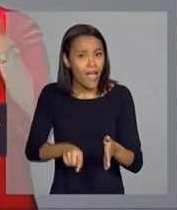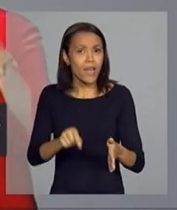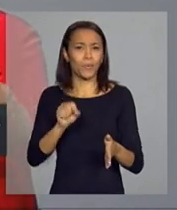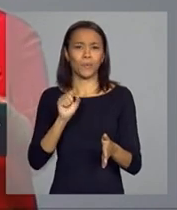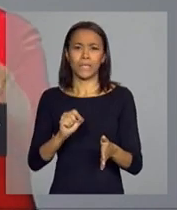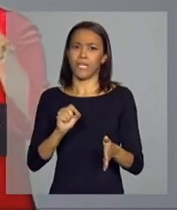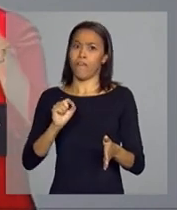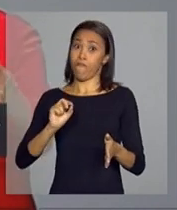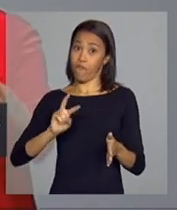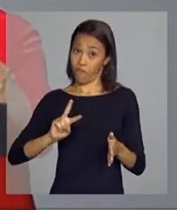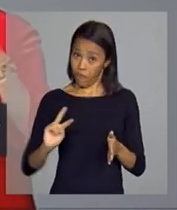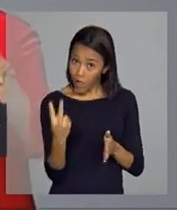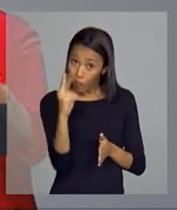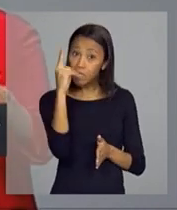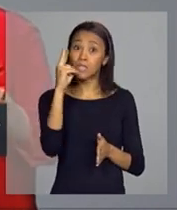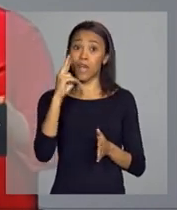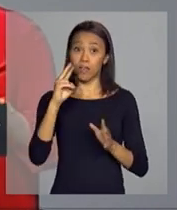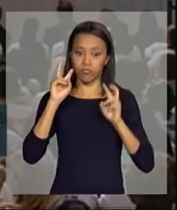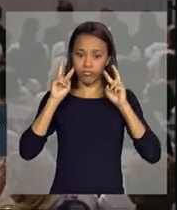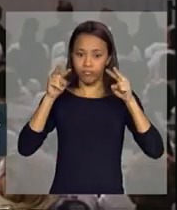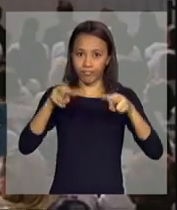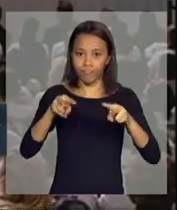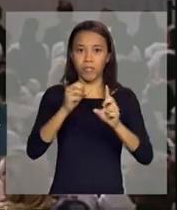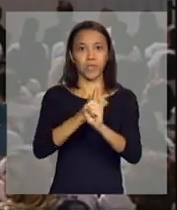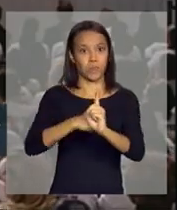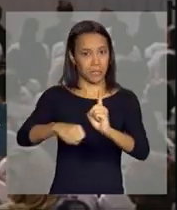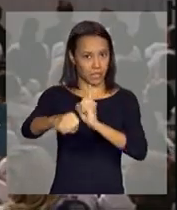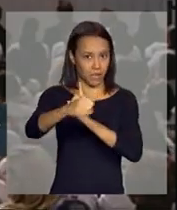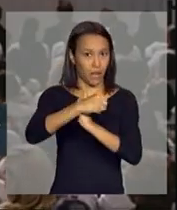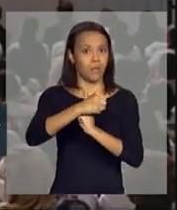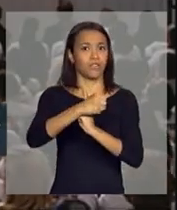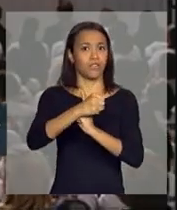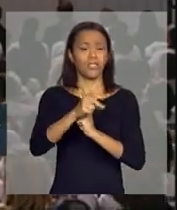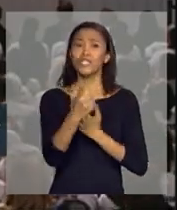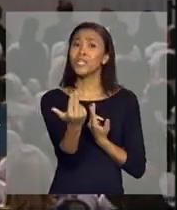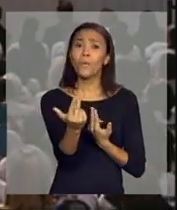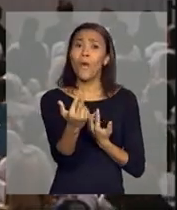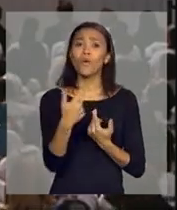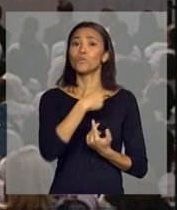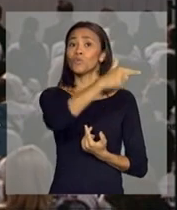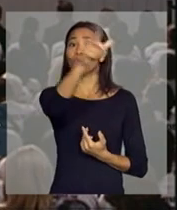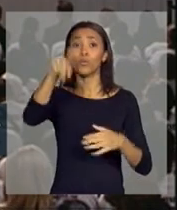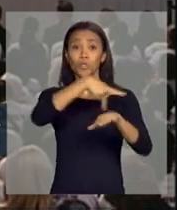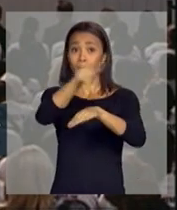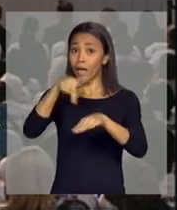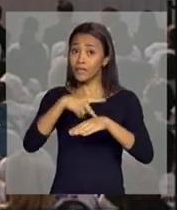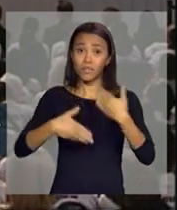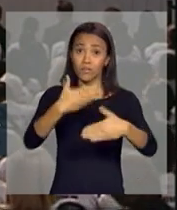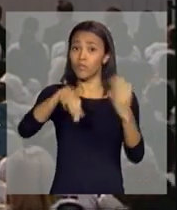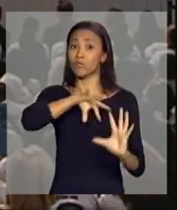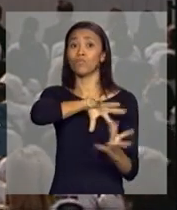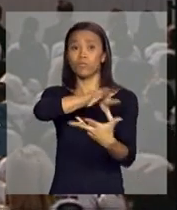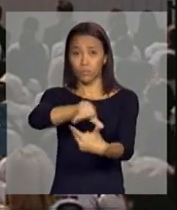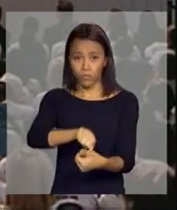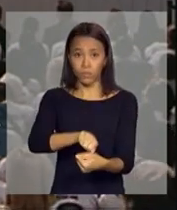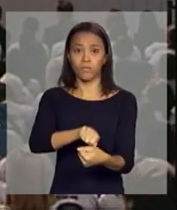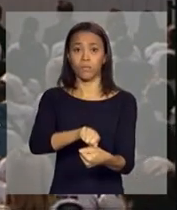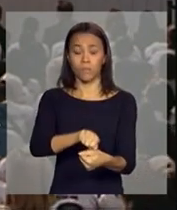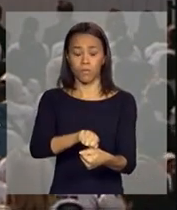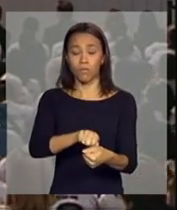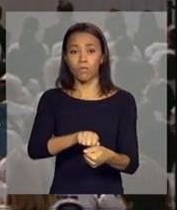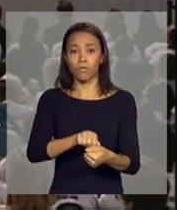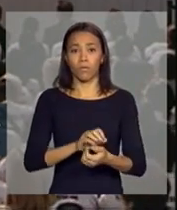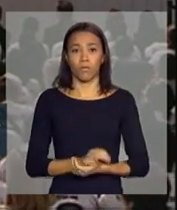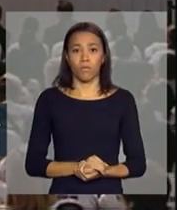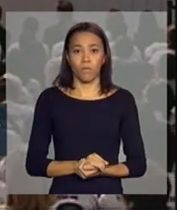extremamente valorizado pela sociedade, como ocorre nos países desenvolvidos do mundo,